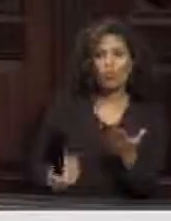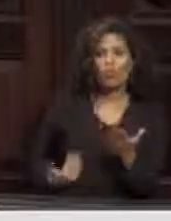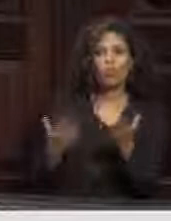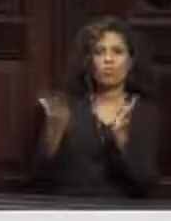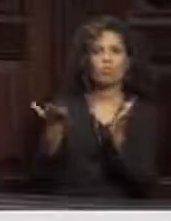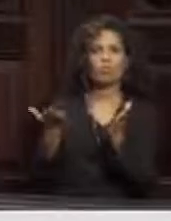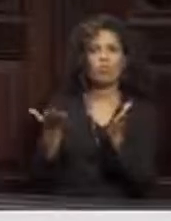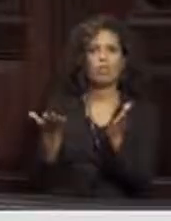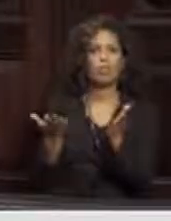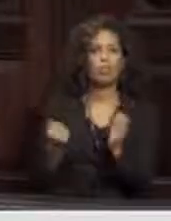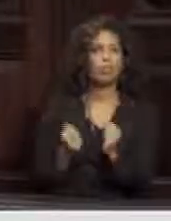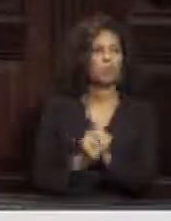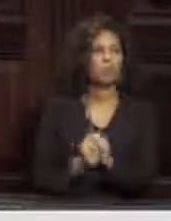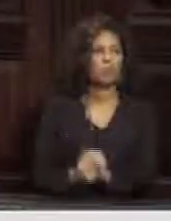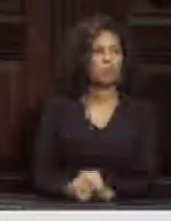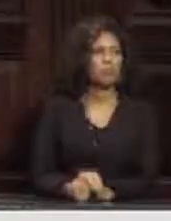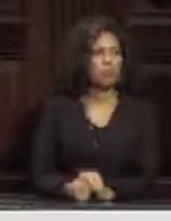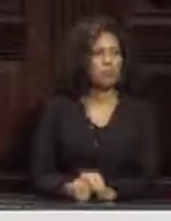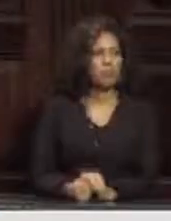é para